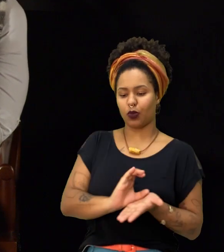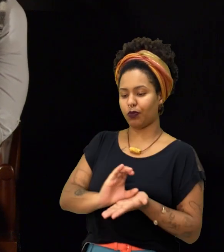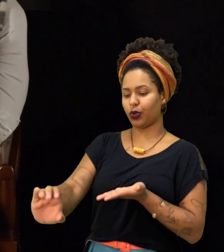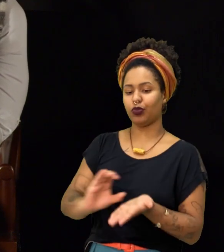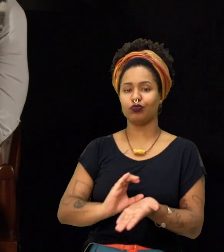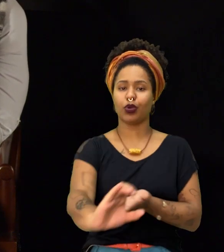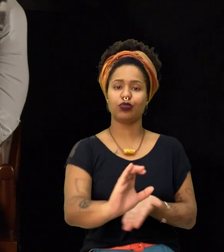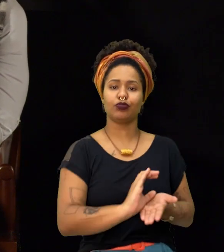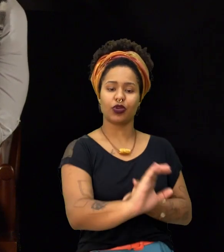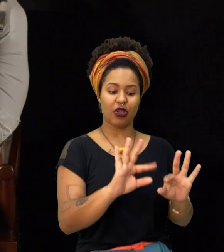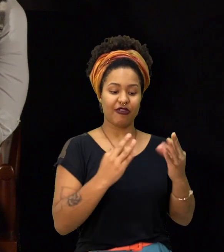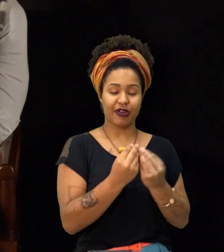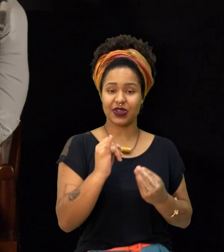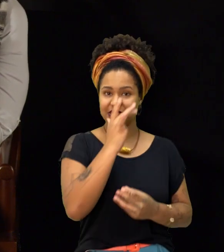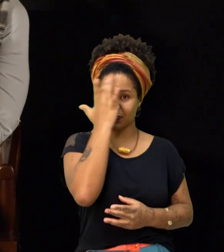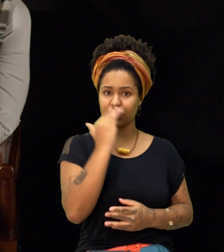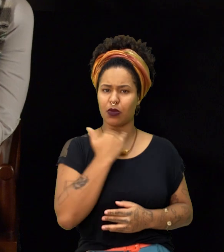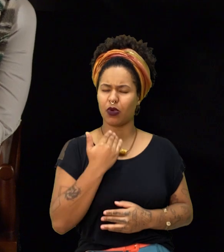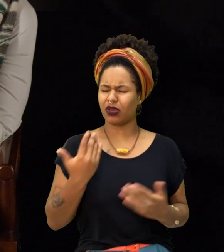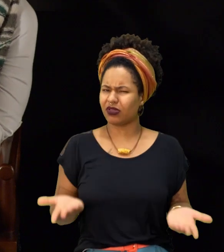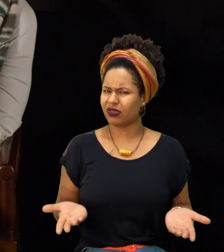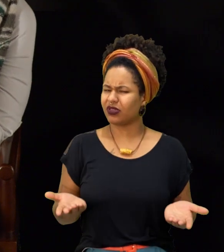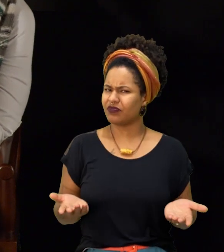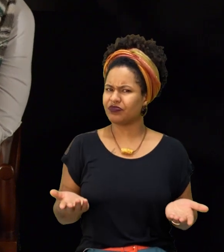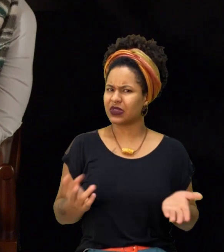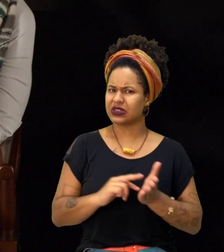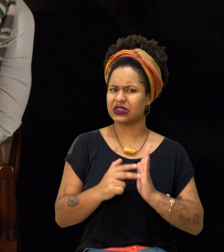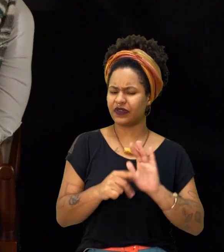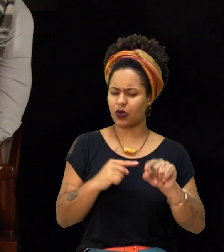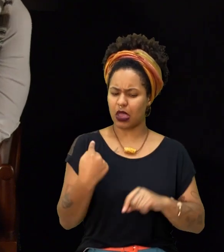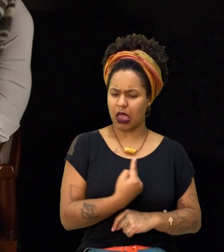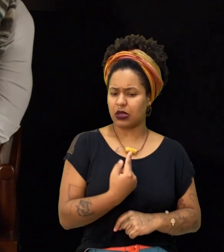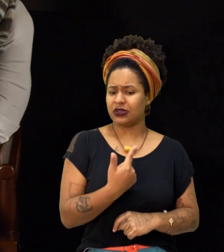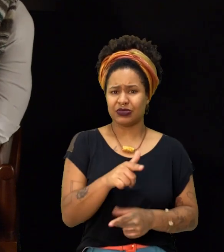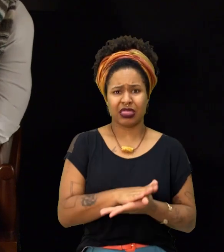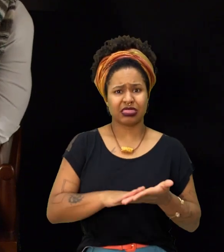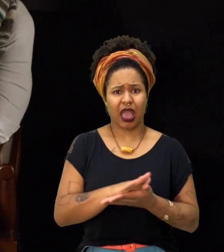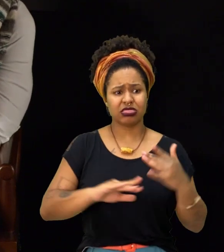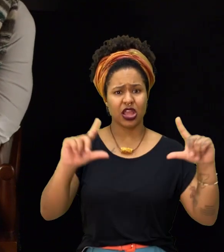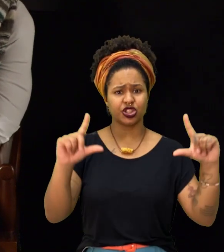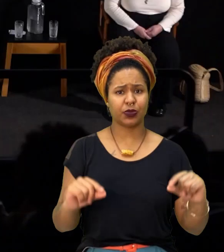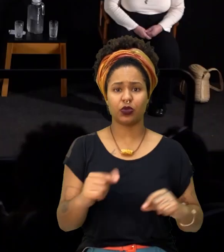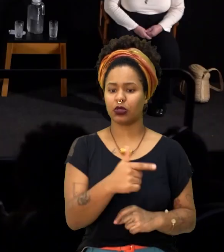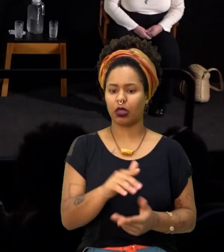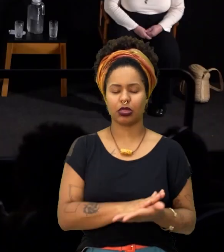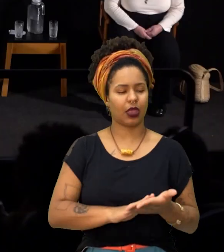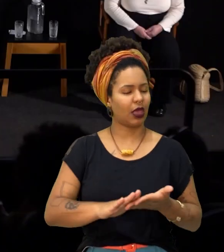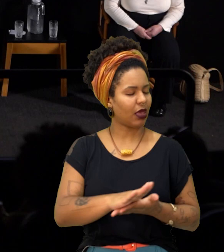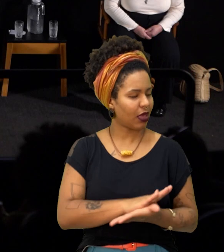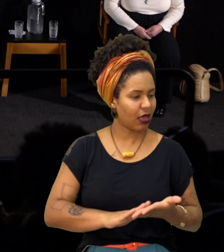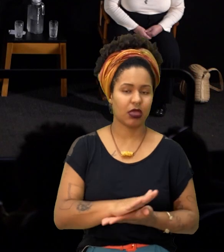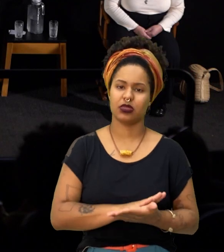que as pessoas morram. Quer dizer, nós não fizemos nada para reduzir as causas. E